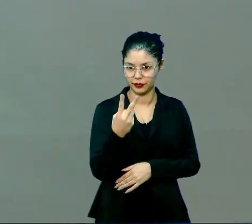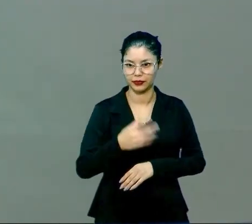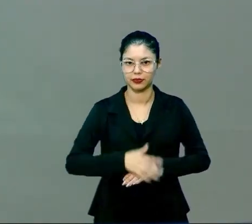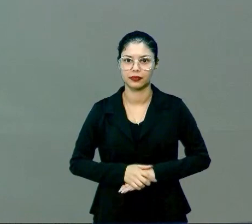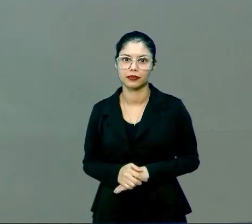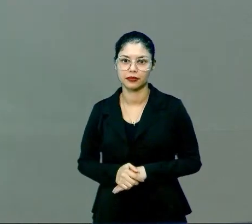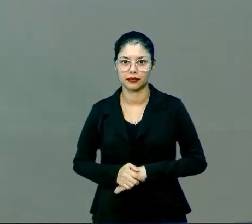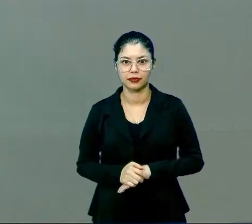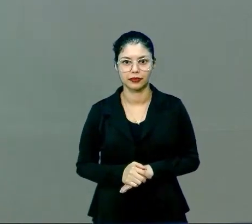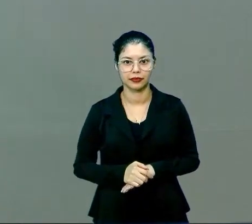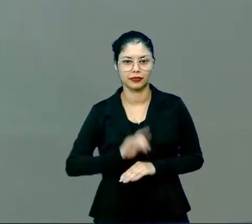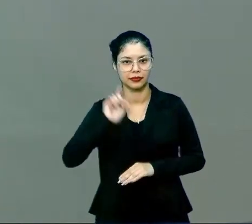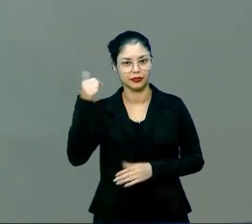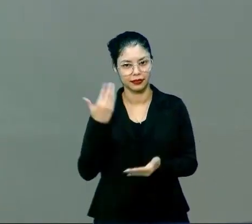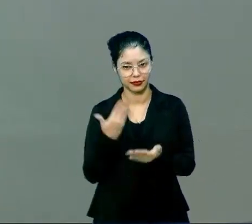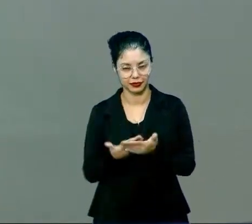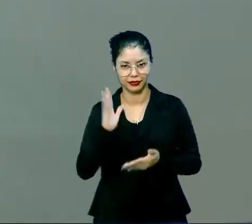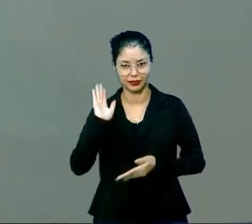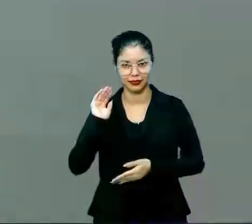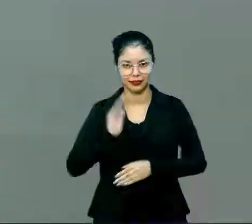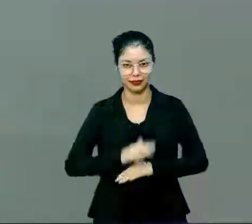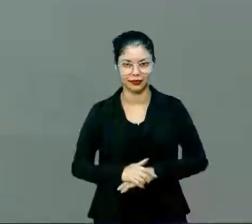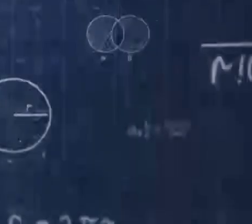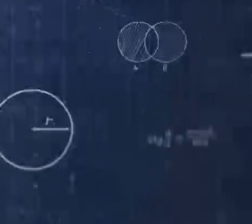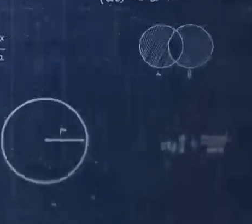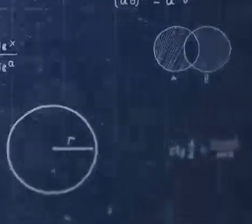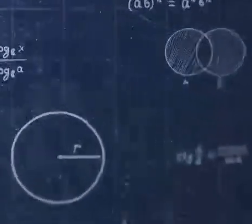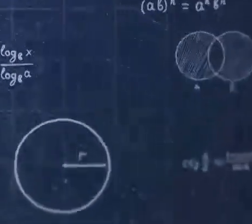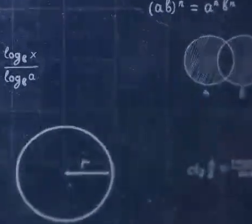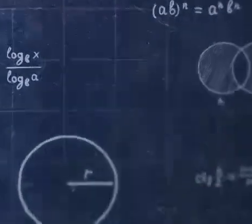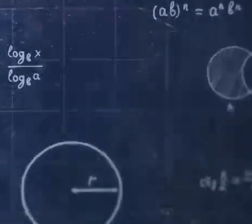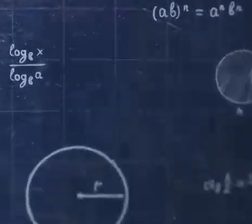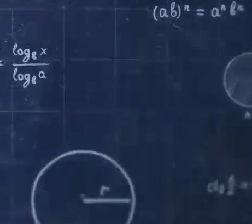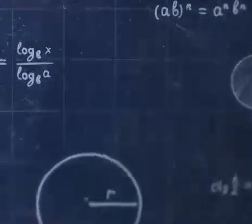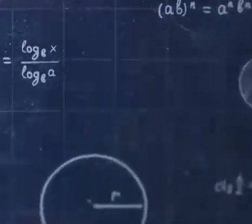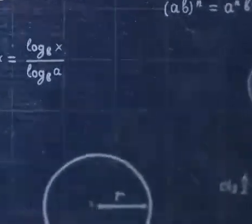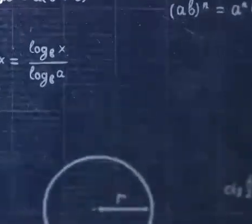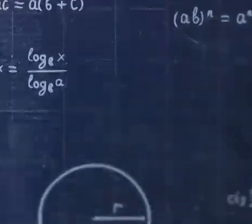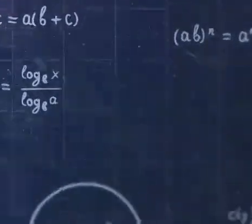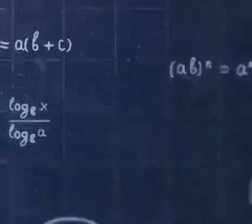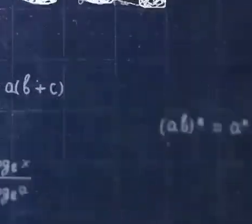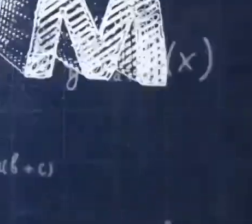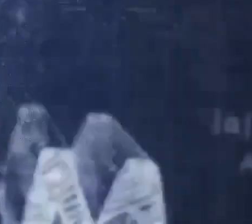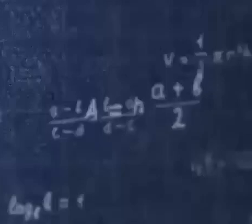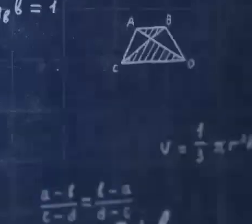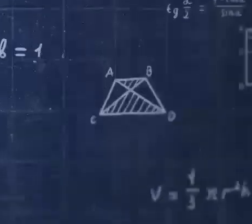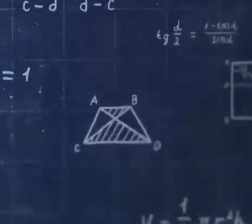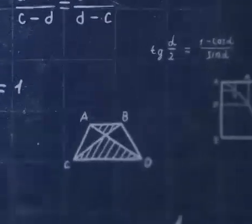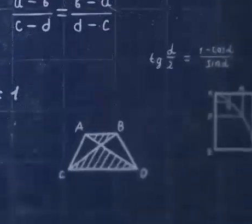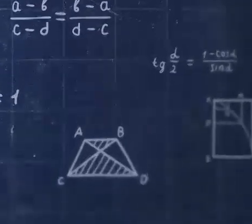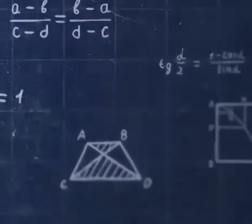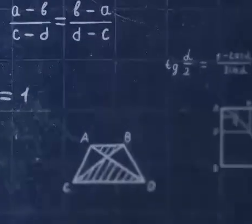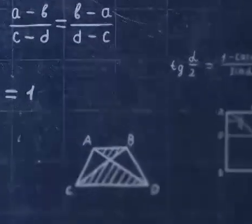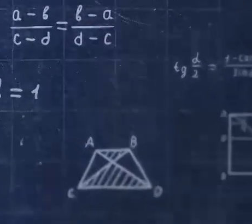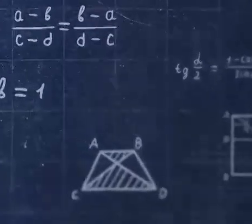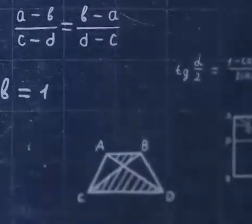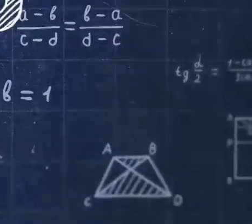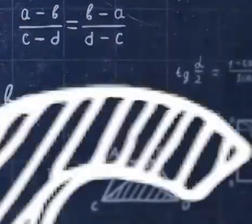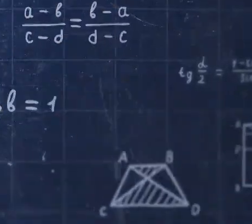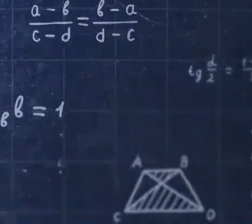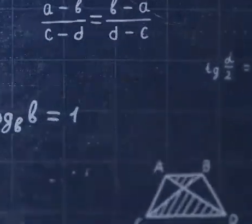parte 2. Até a próxima aula.